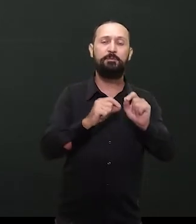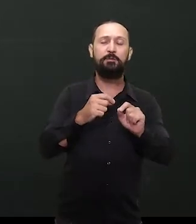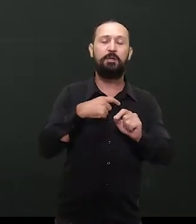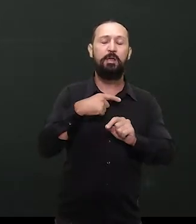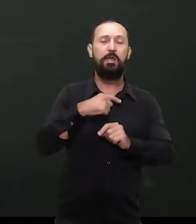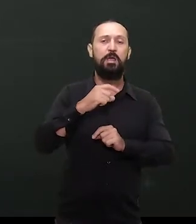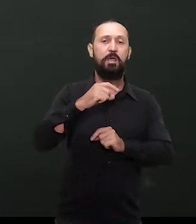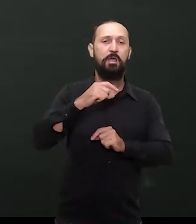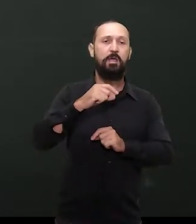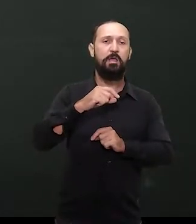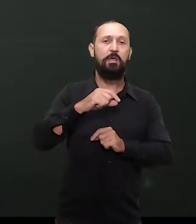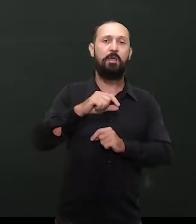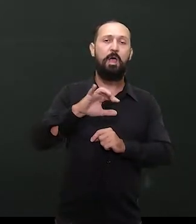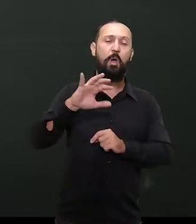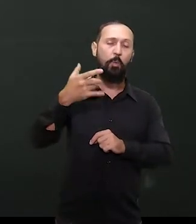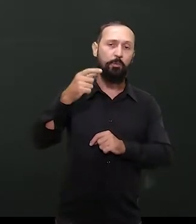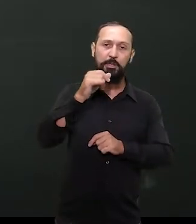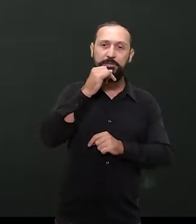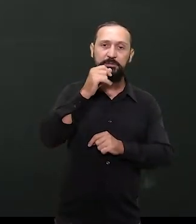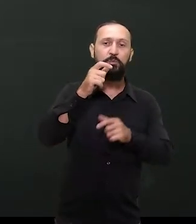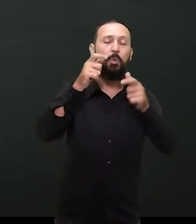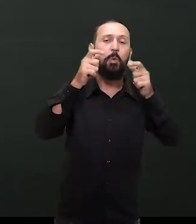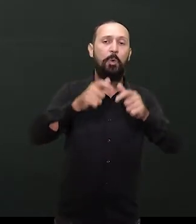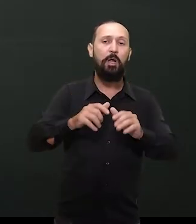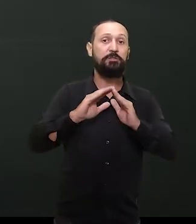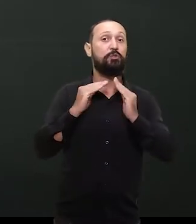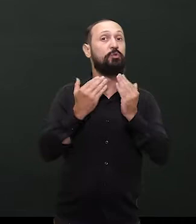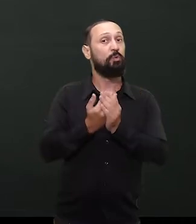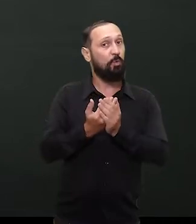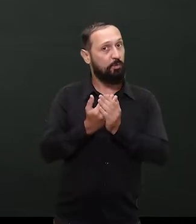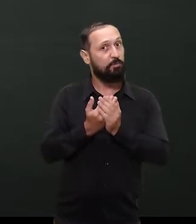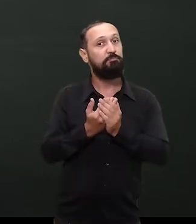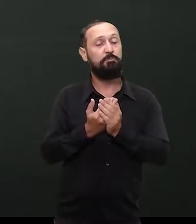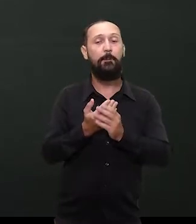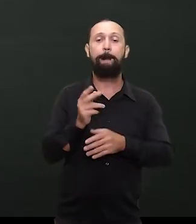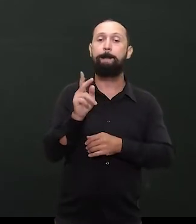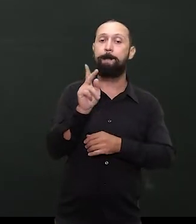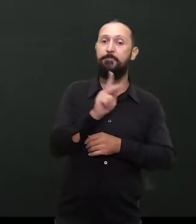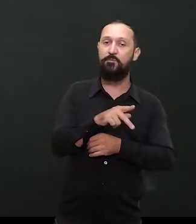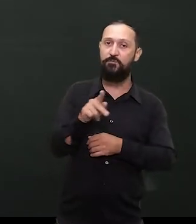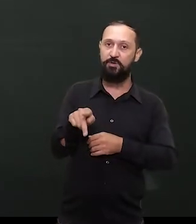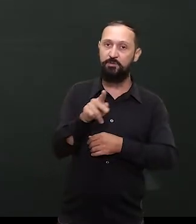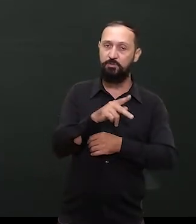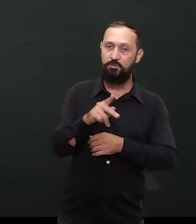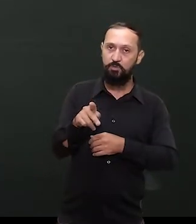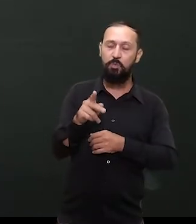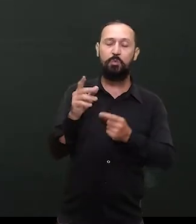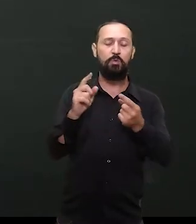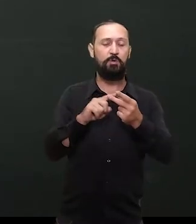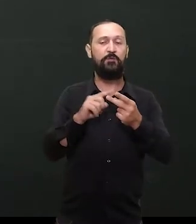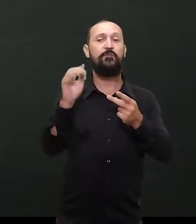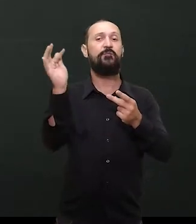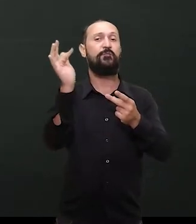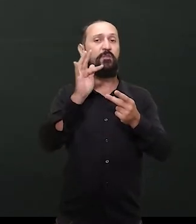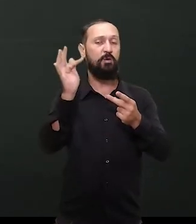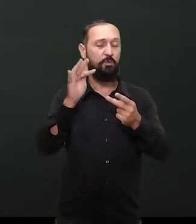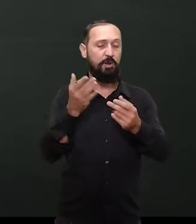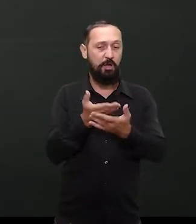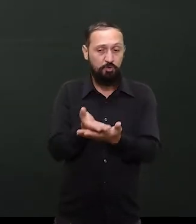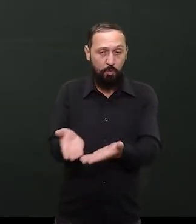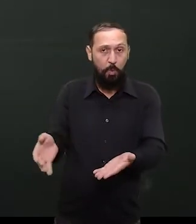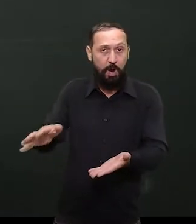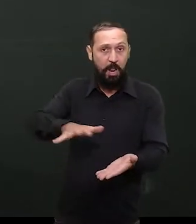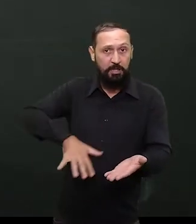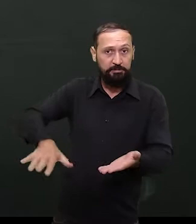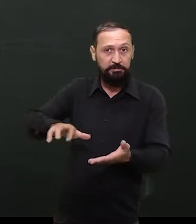também consegue sexual pode ocorrer no ambiente escolar os professores nas faculdades em